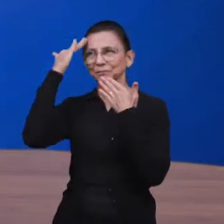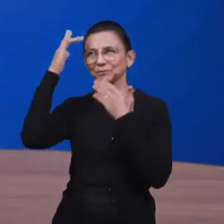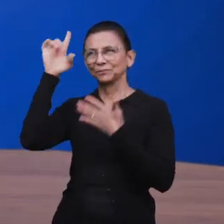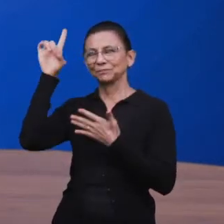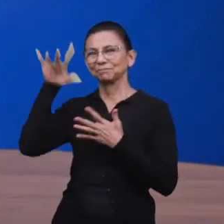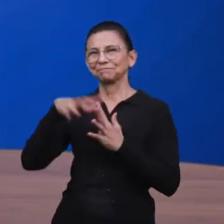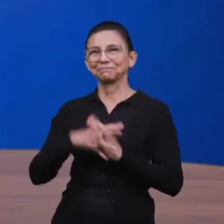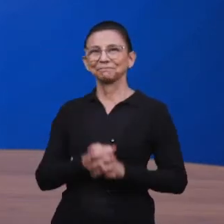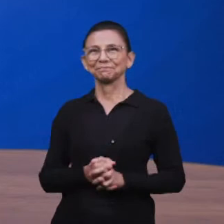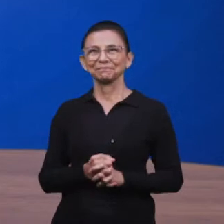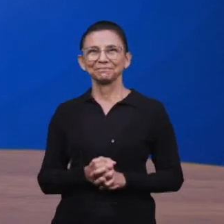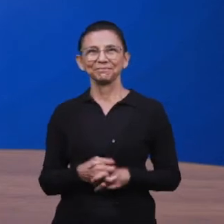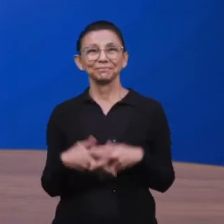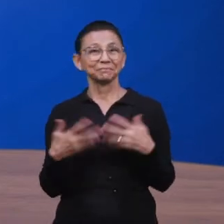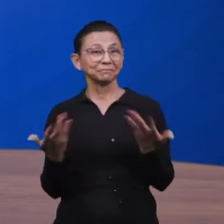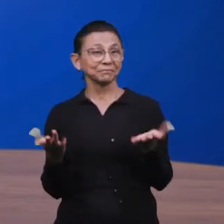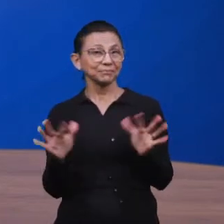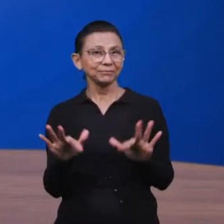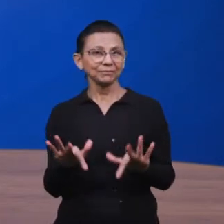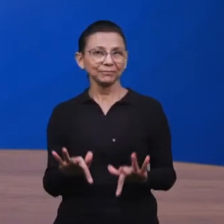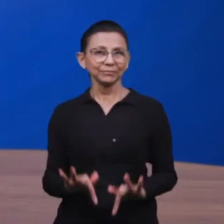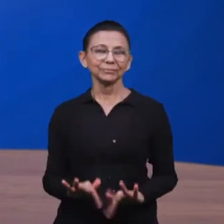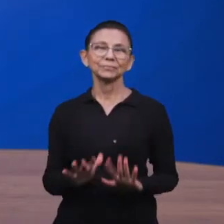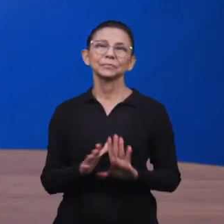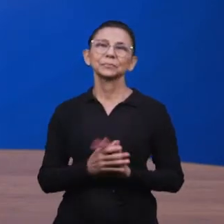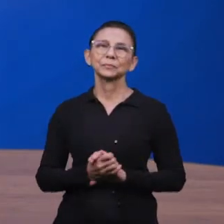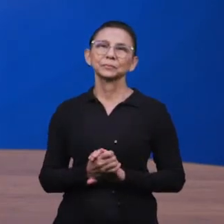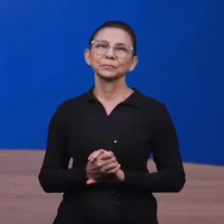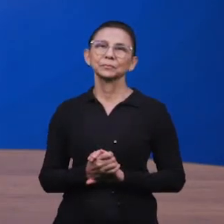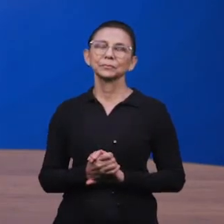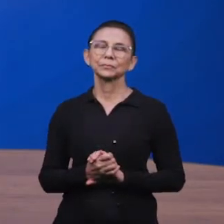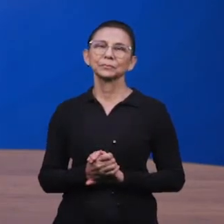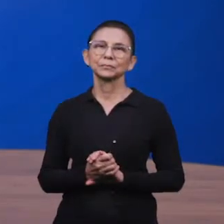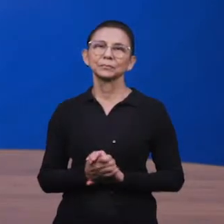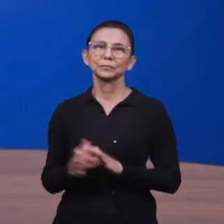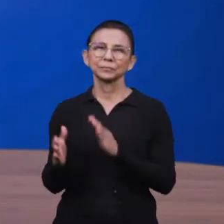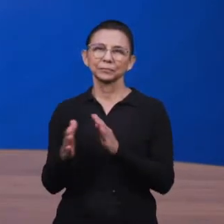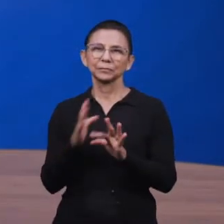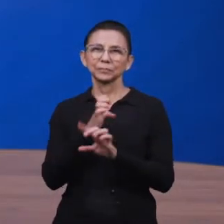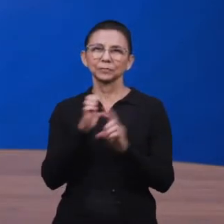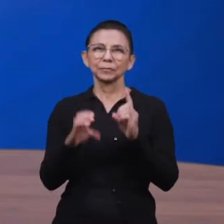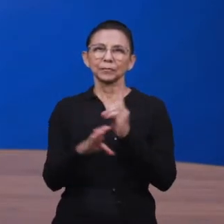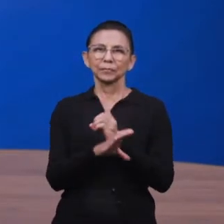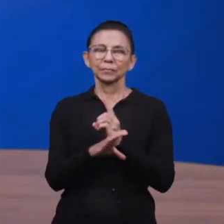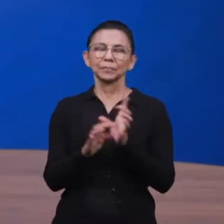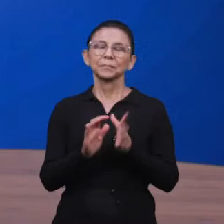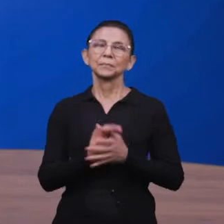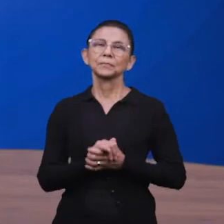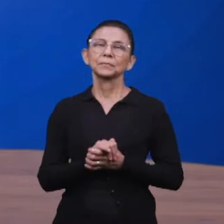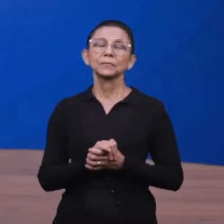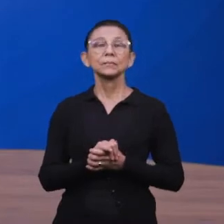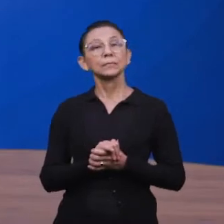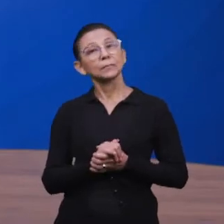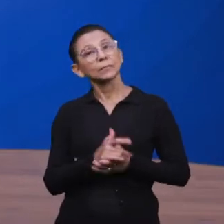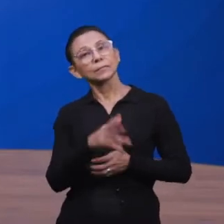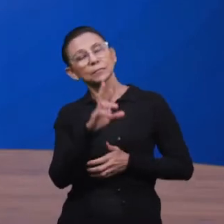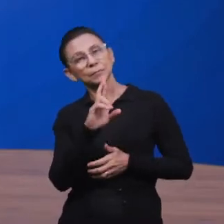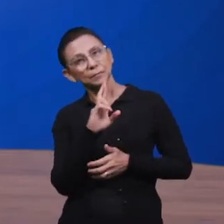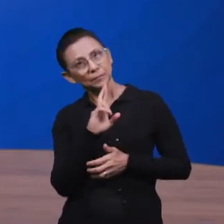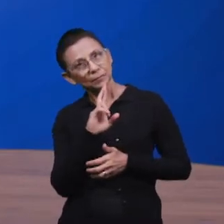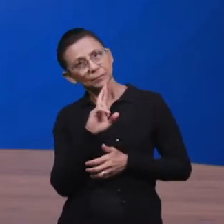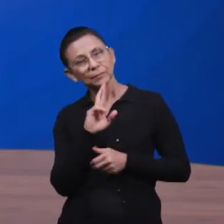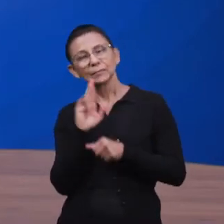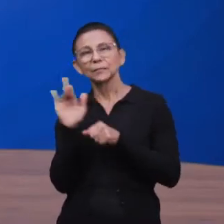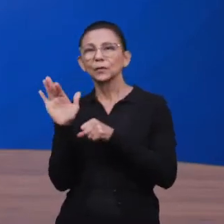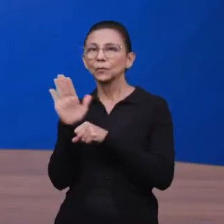a Deus. Amém, irmãos? Assim encerramos a nossa parte hoje, essa primeira parte da Escola Bíblica Dominical, através das respostas que foram enviadas